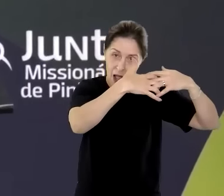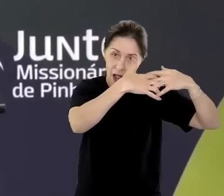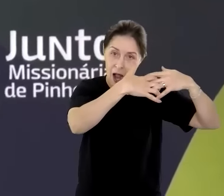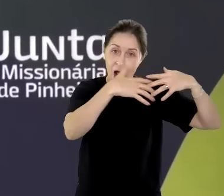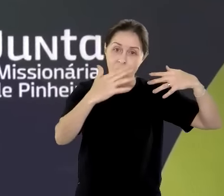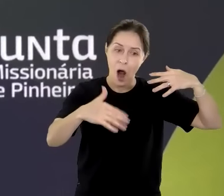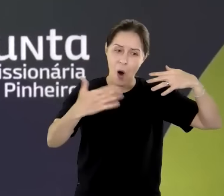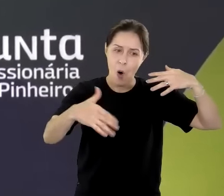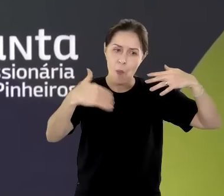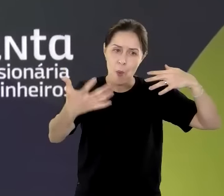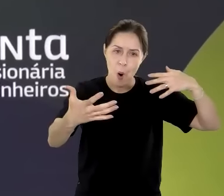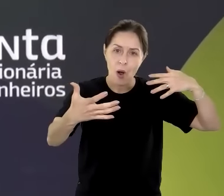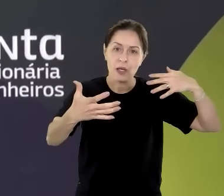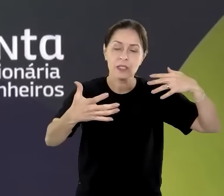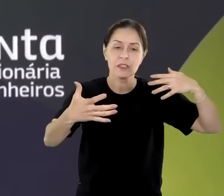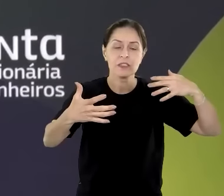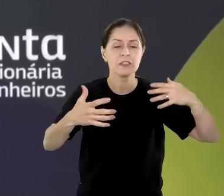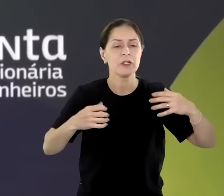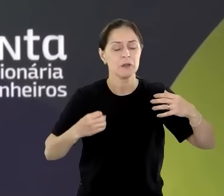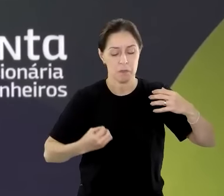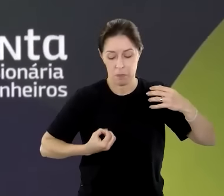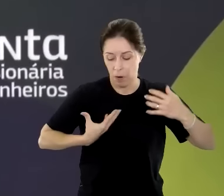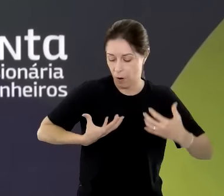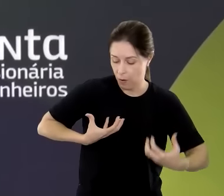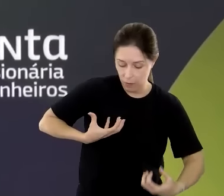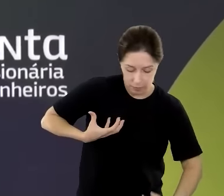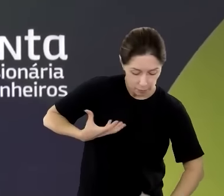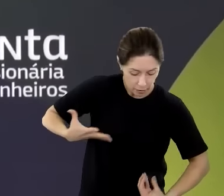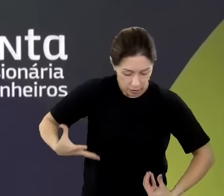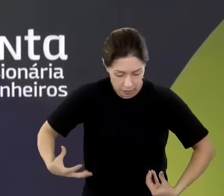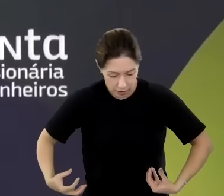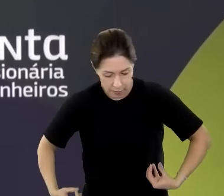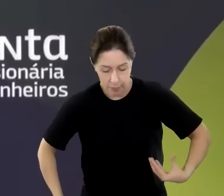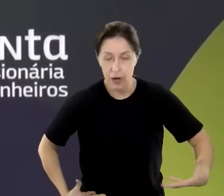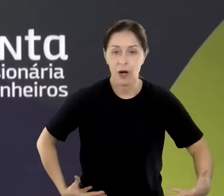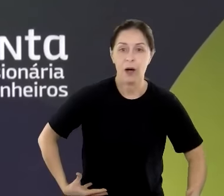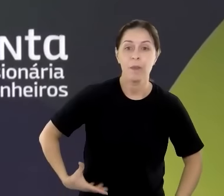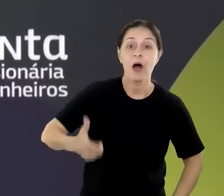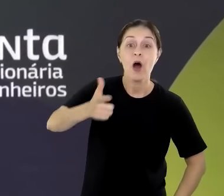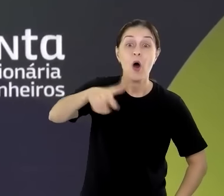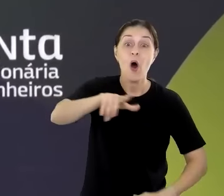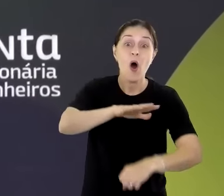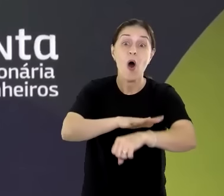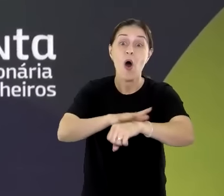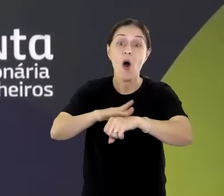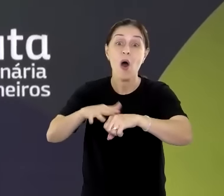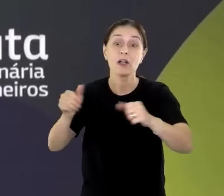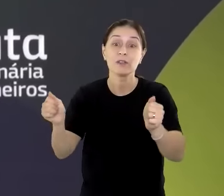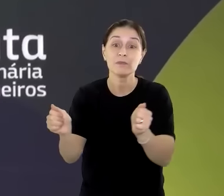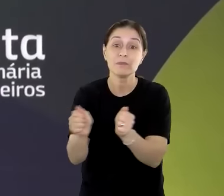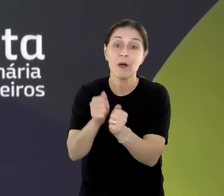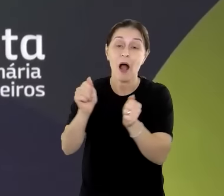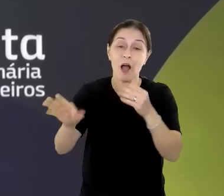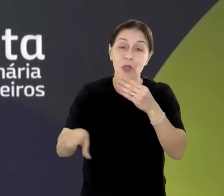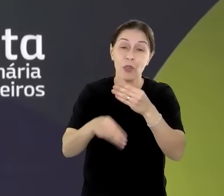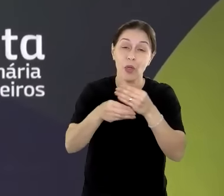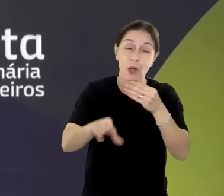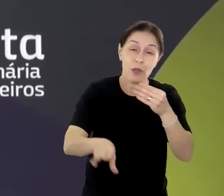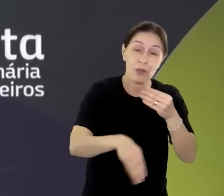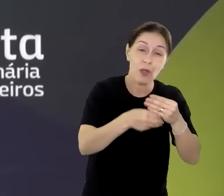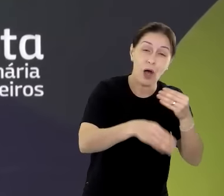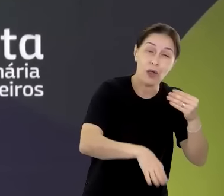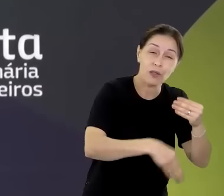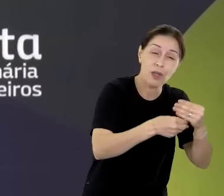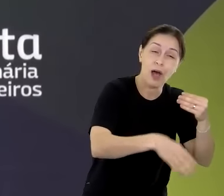A angústia, o medo, a tensão, o estresse, a ansiedade vai somatizando.